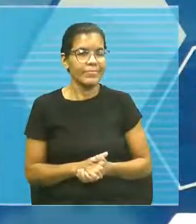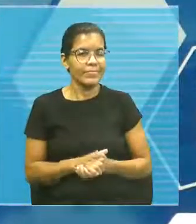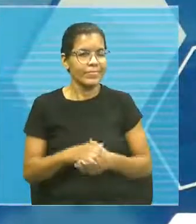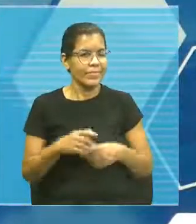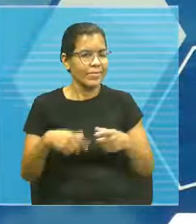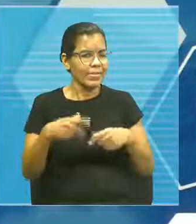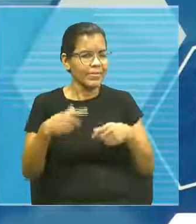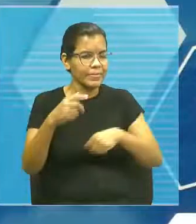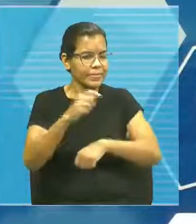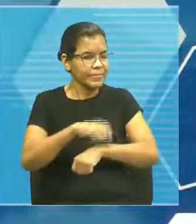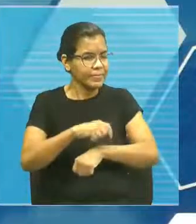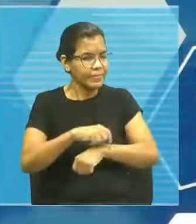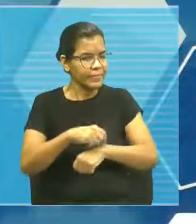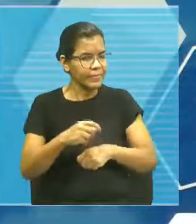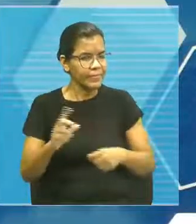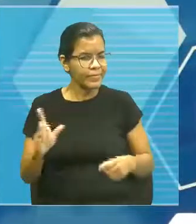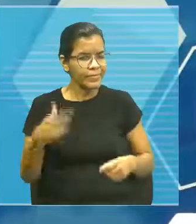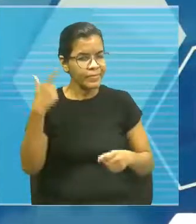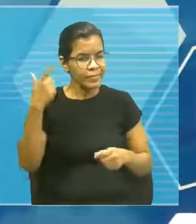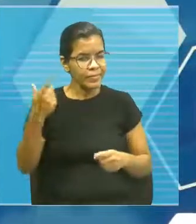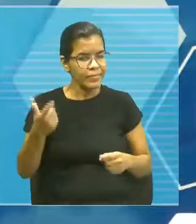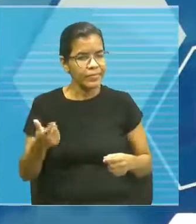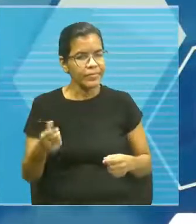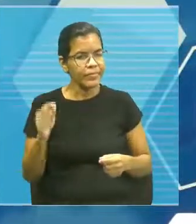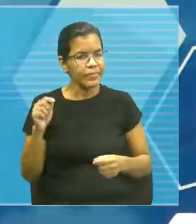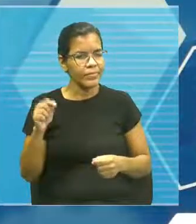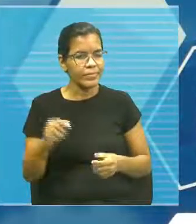de um tempo, o que que aconteceu?